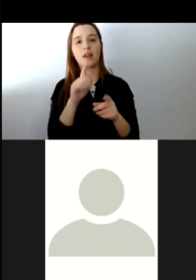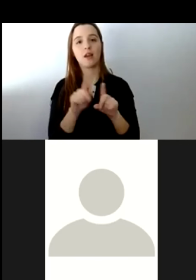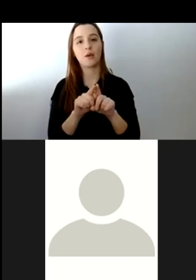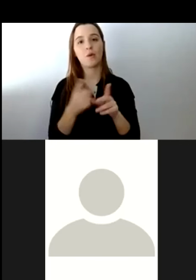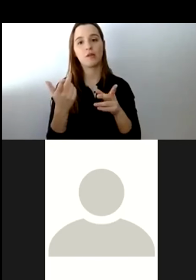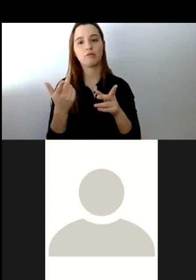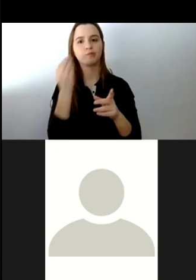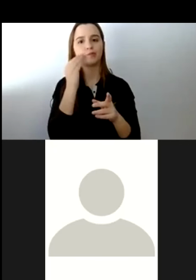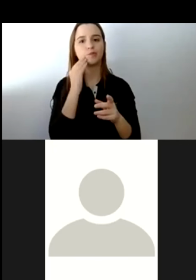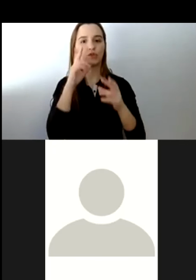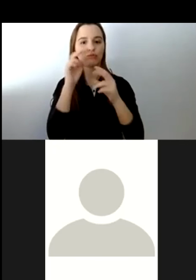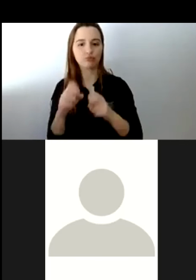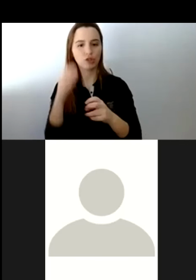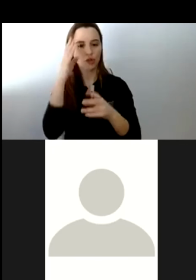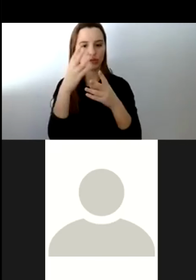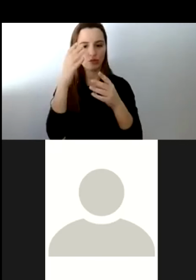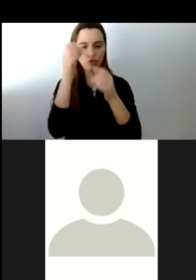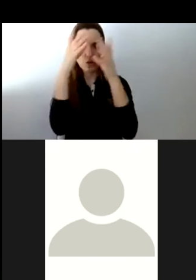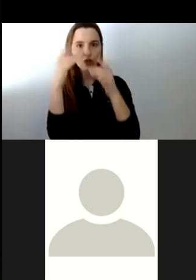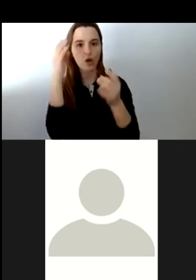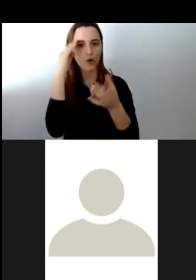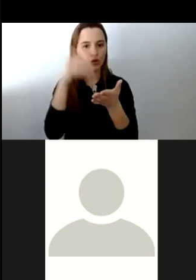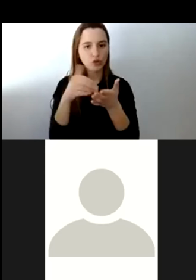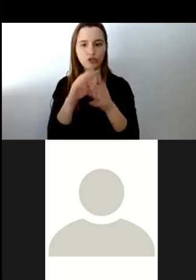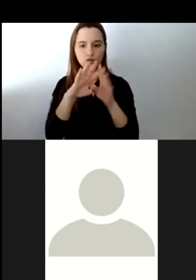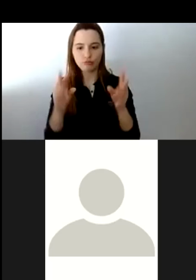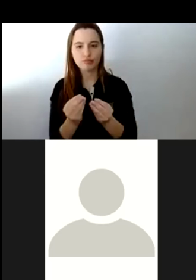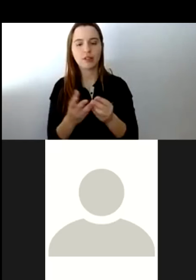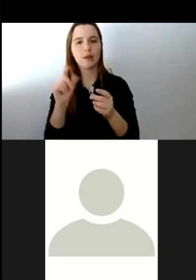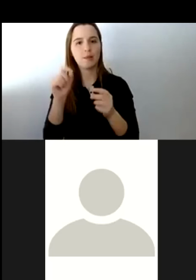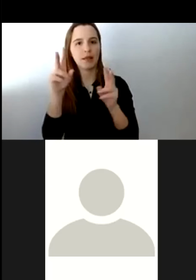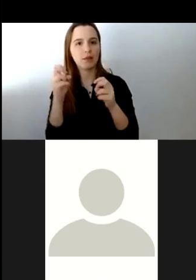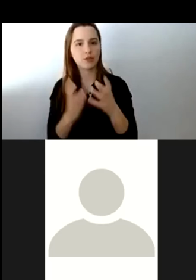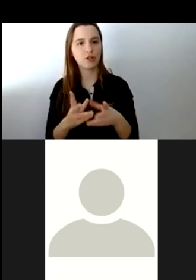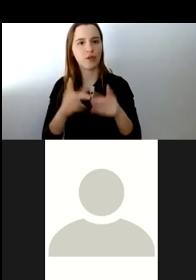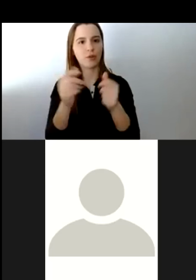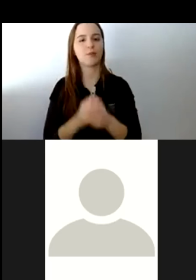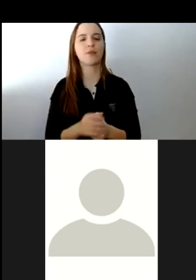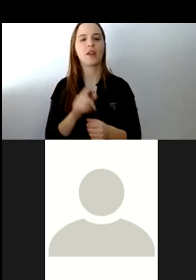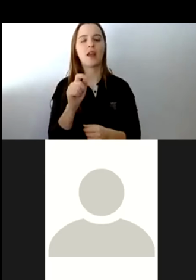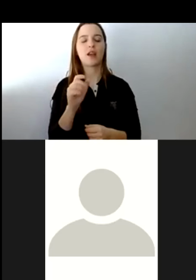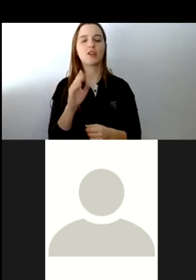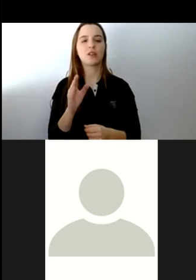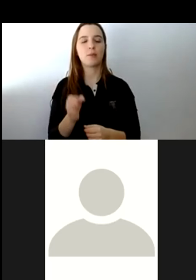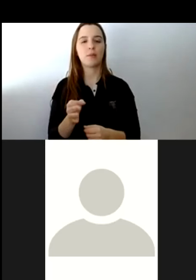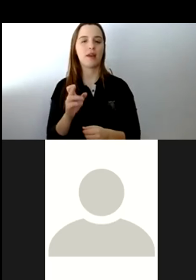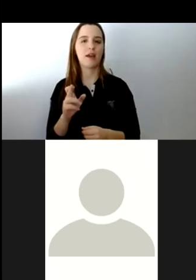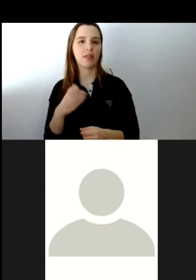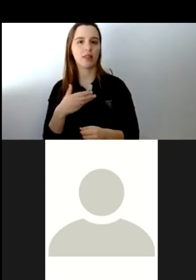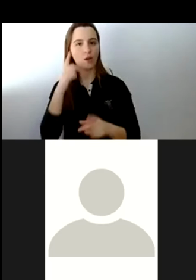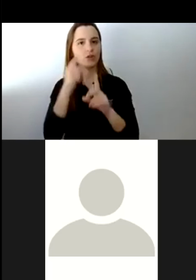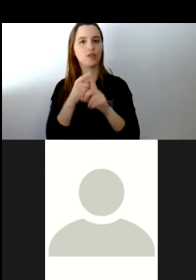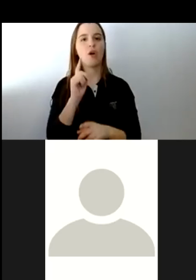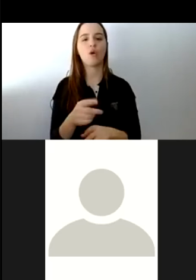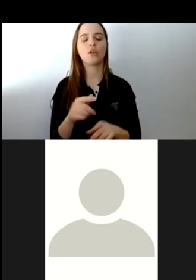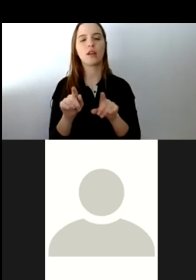translação dos resultados da investigação e desenvolvimento de terapêuticas. O EJP-RD pretende ser um único ponto